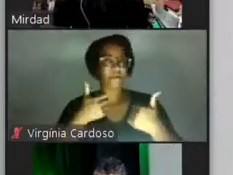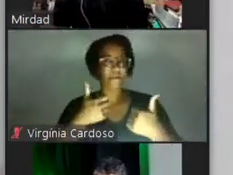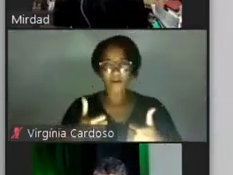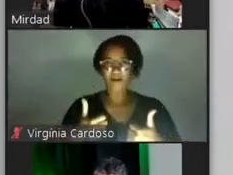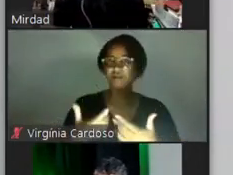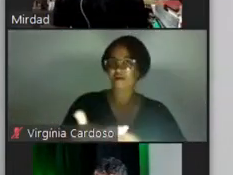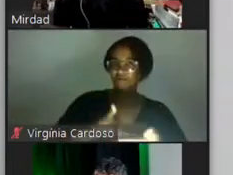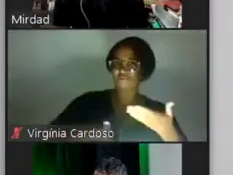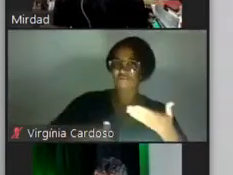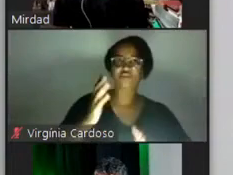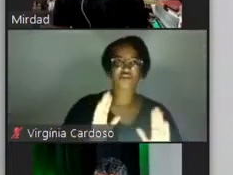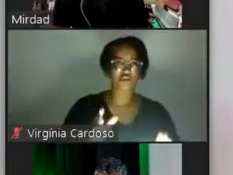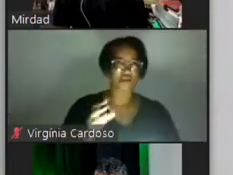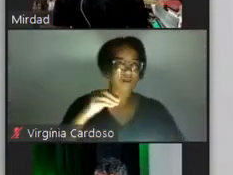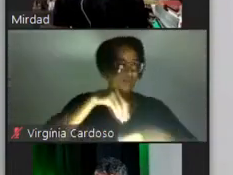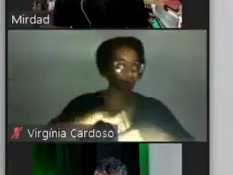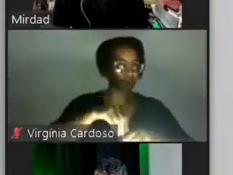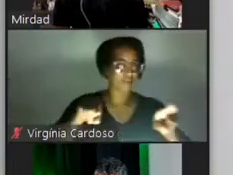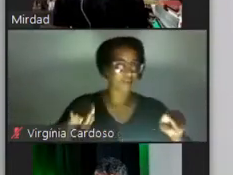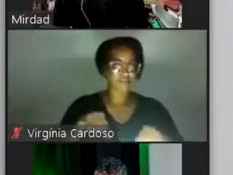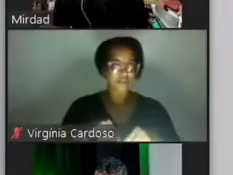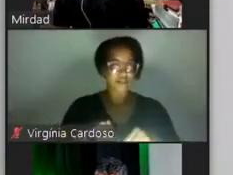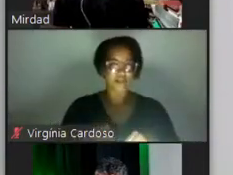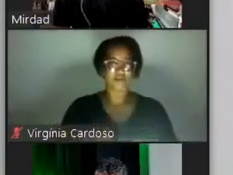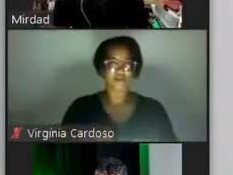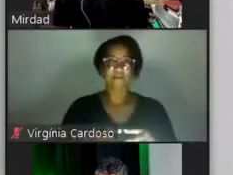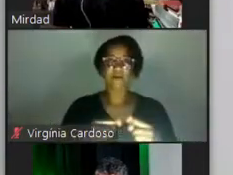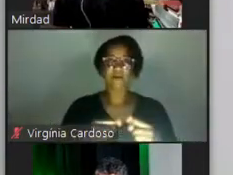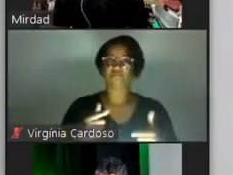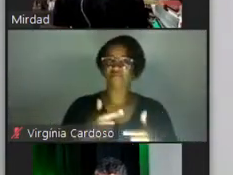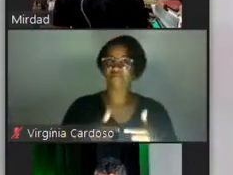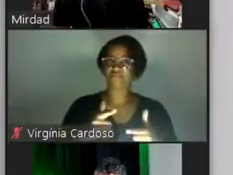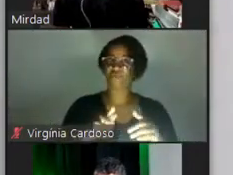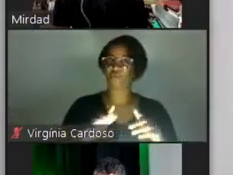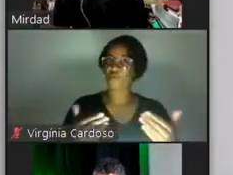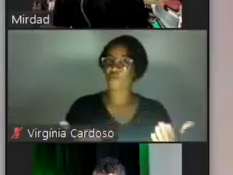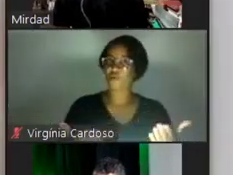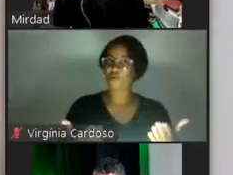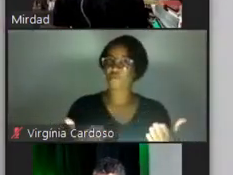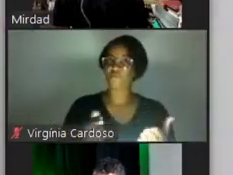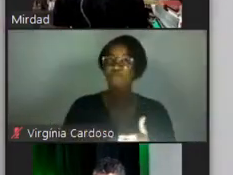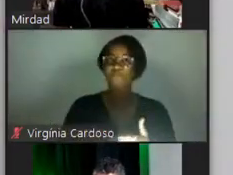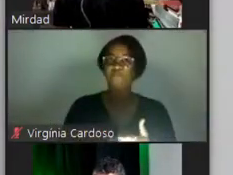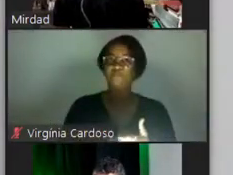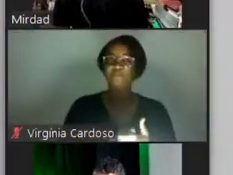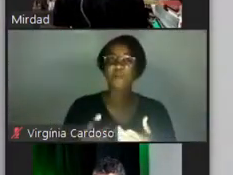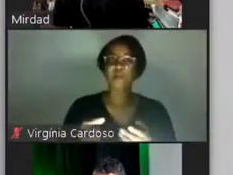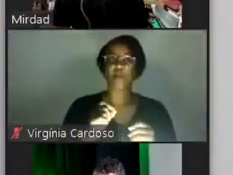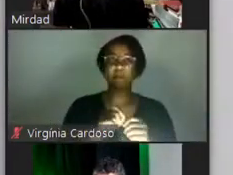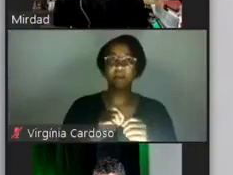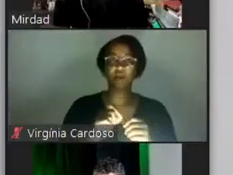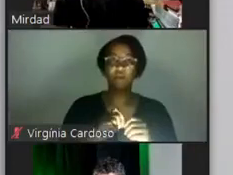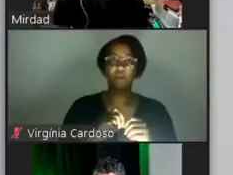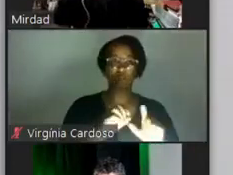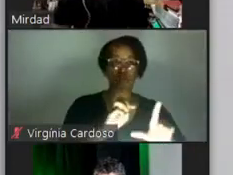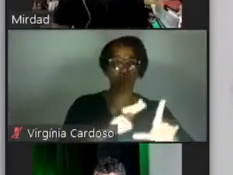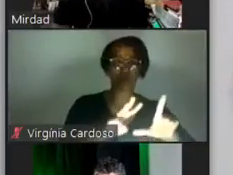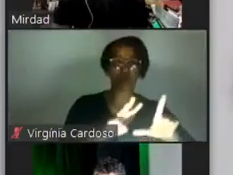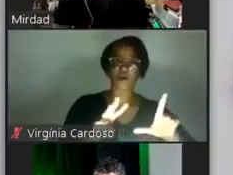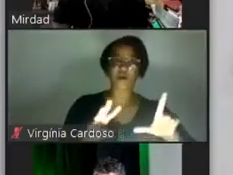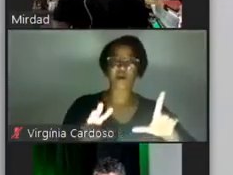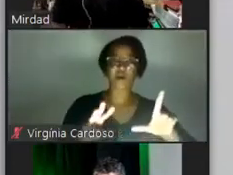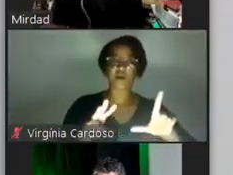partícipes dentro da sala. Qual é a bronca? Eu divulguei o link. Muito na